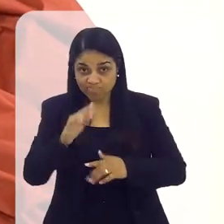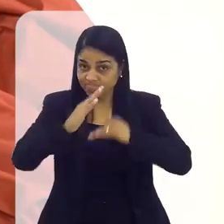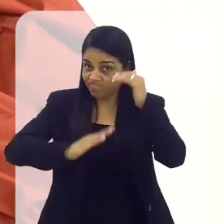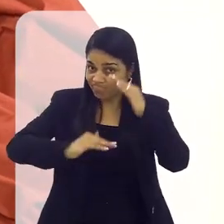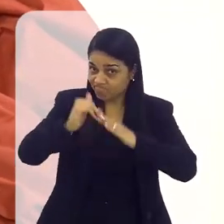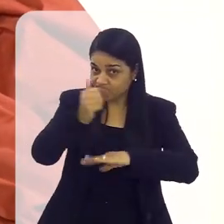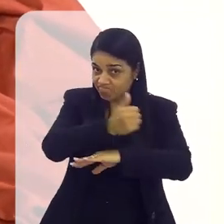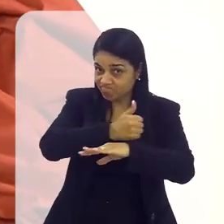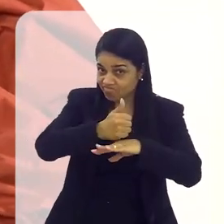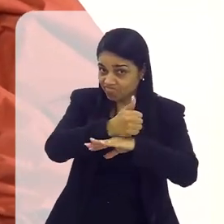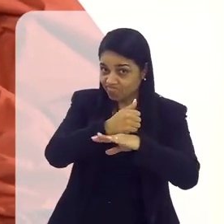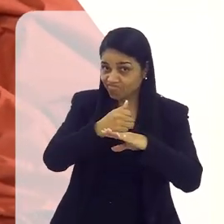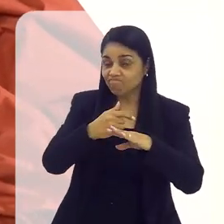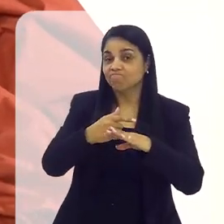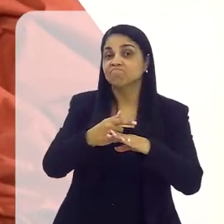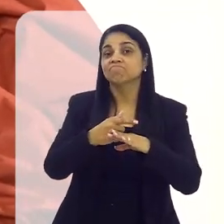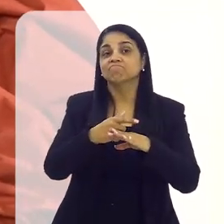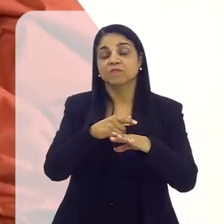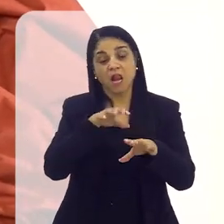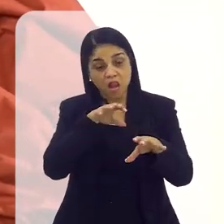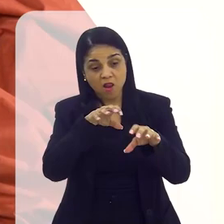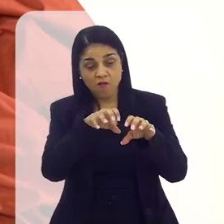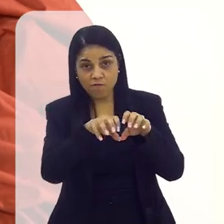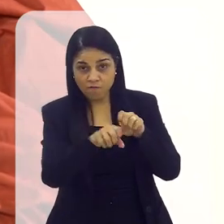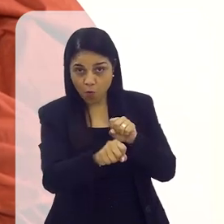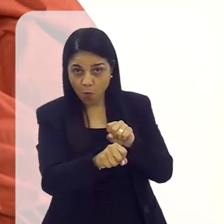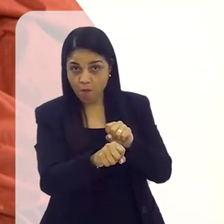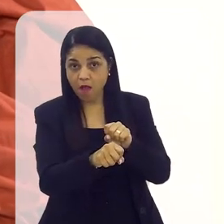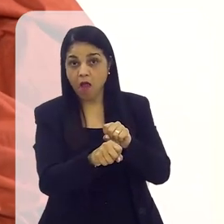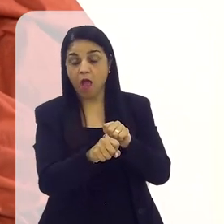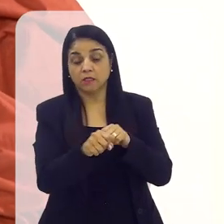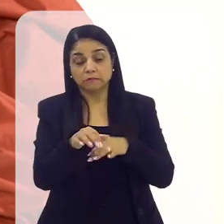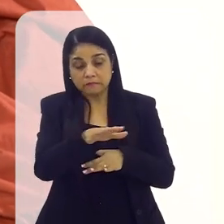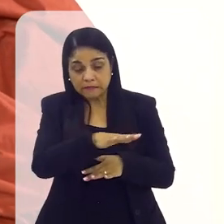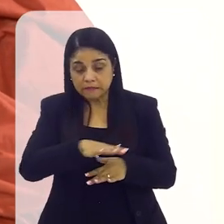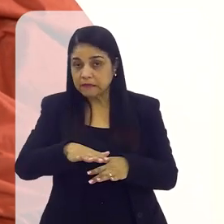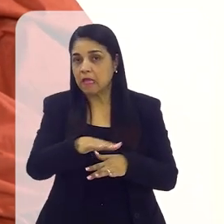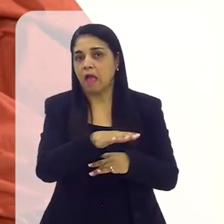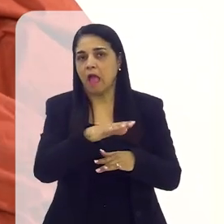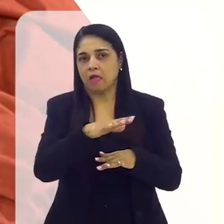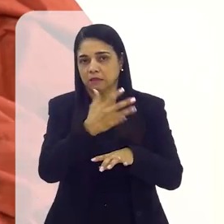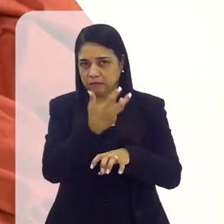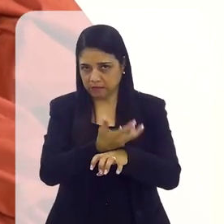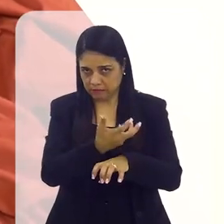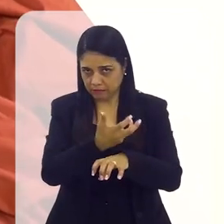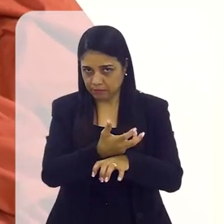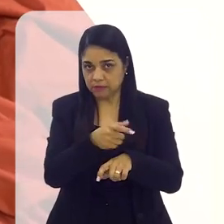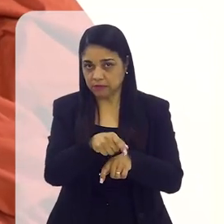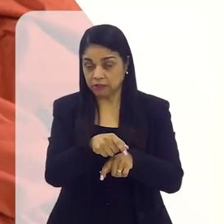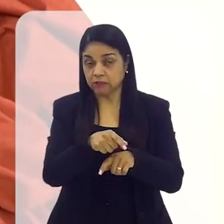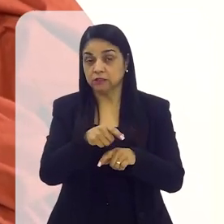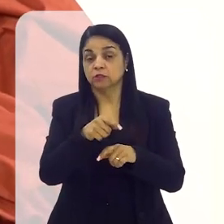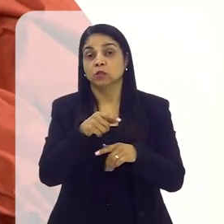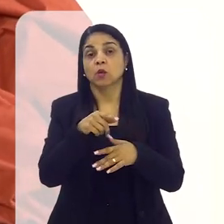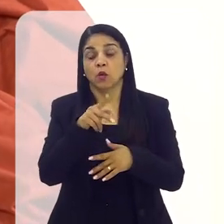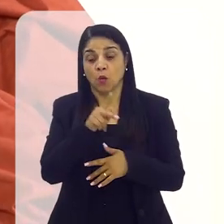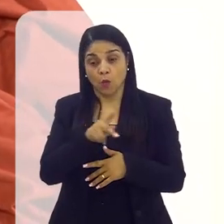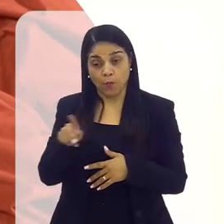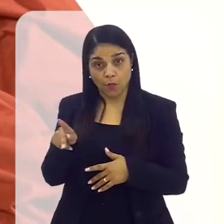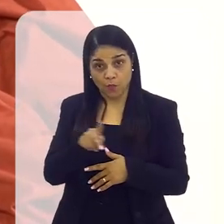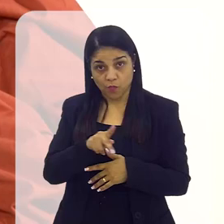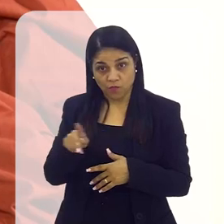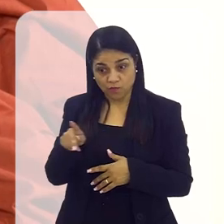tem que ser um profissional legalmente amparado por lei para atuar dentro daquela área. Aí você já é profissional. Para